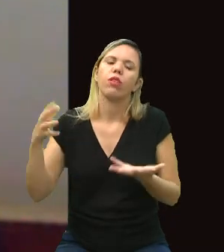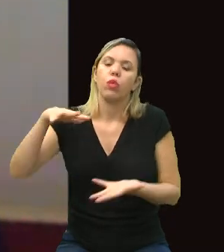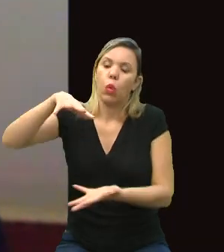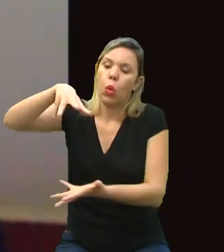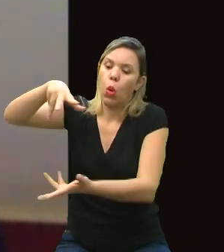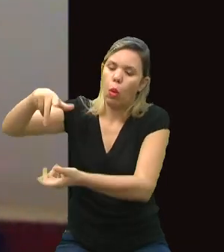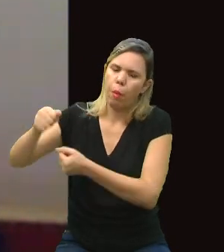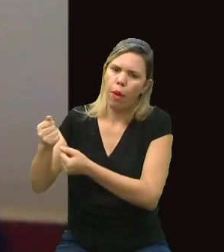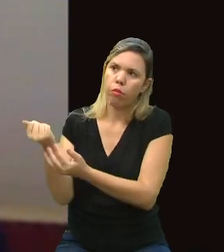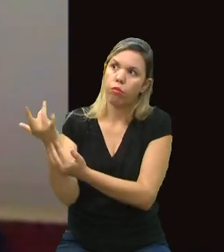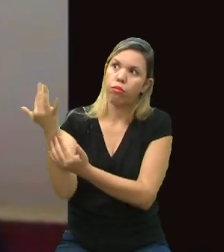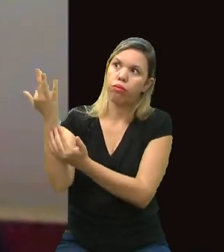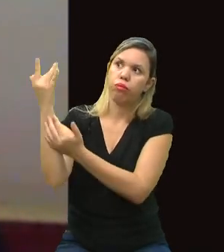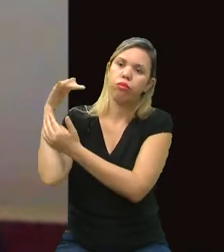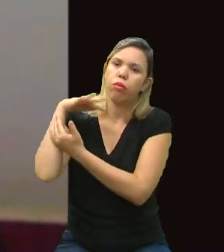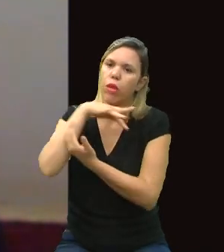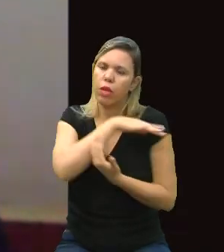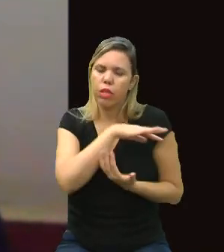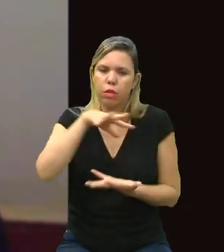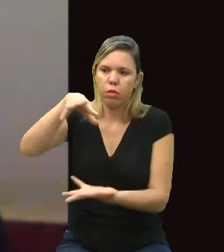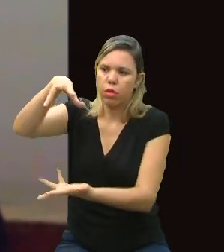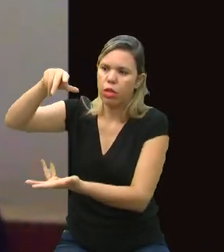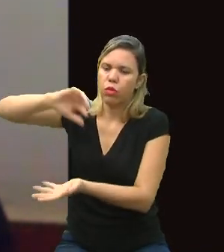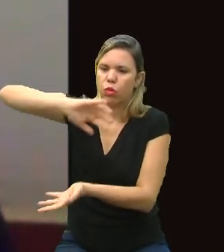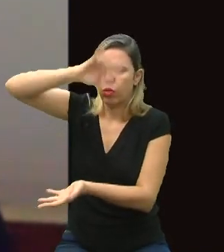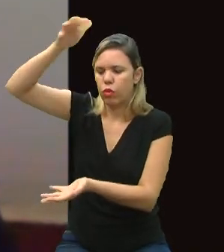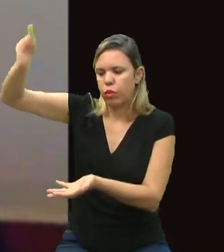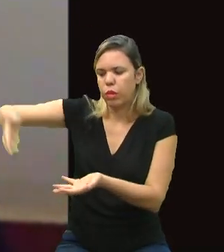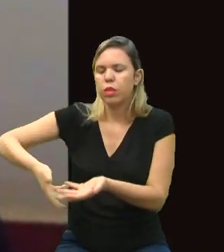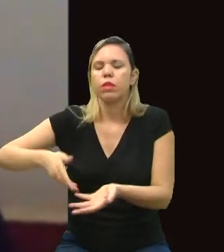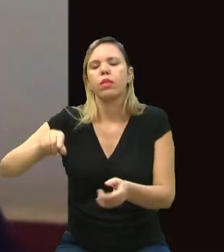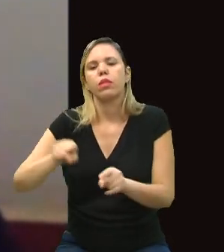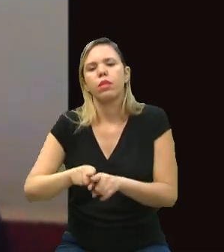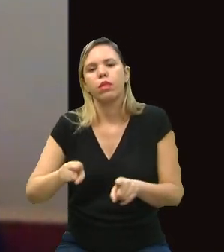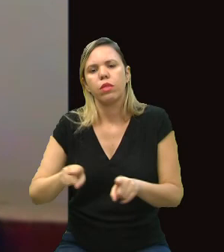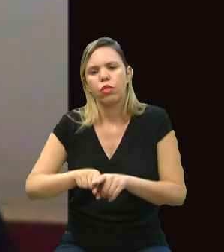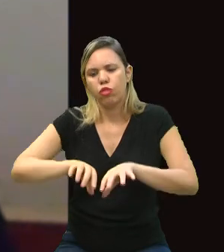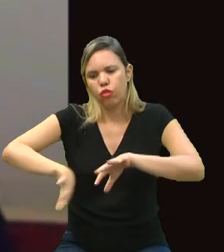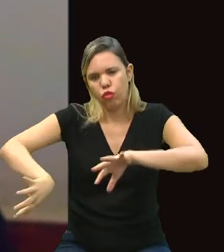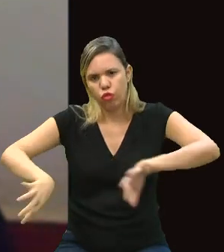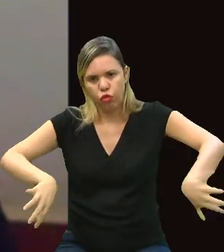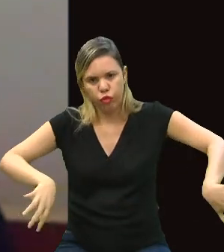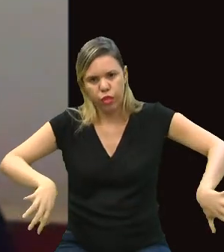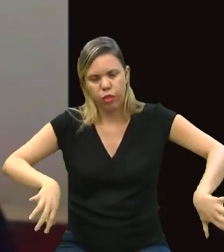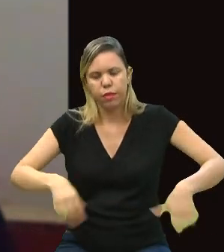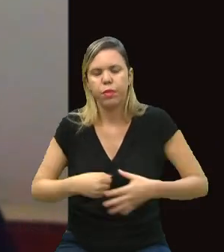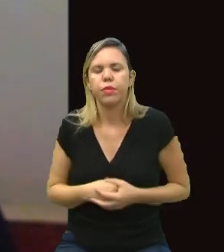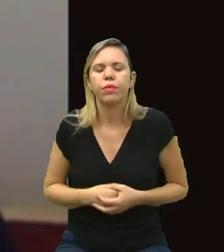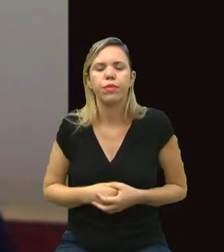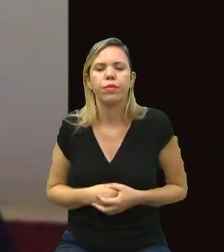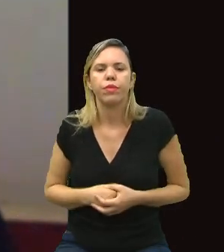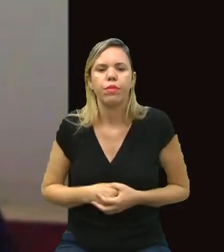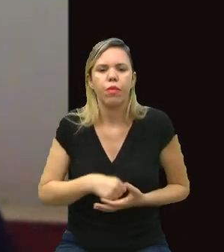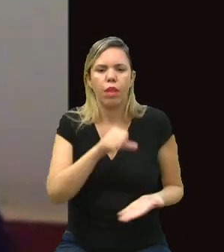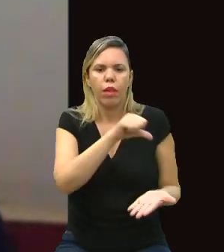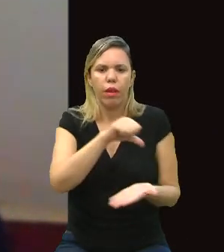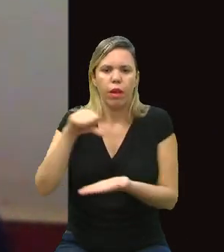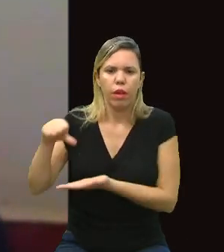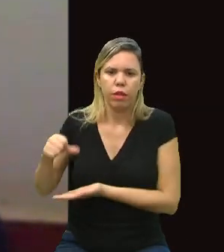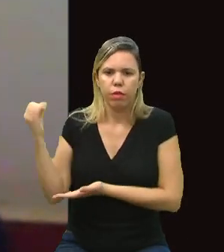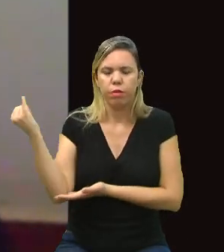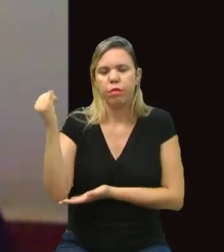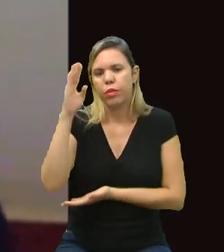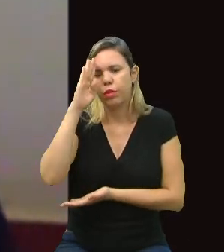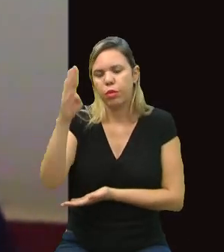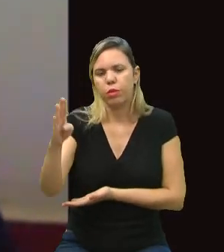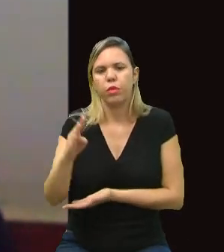emissões, elas são divididas em alguns setores, principalmente emissores, né? O principal deles é a mudança de uso da